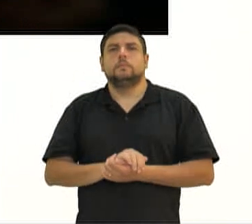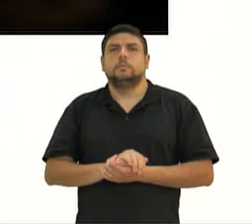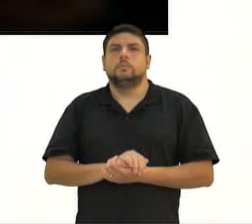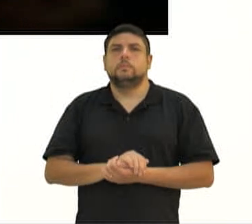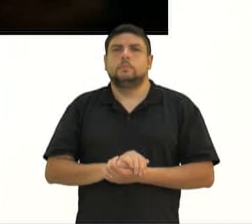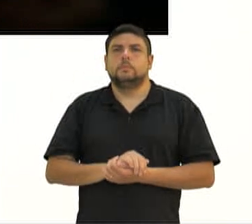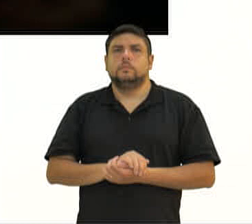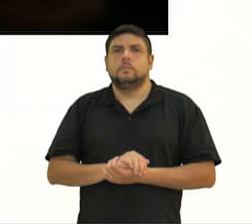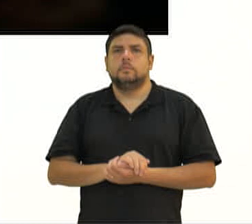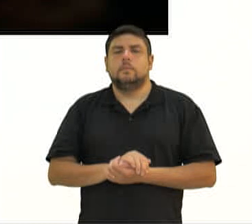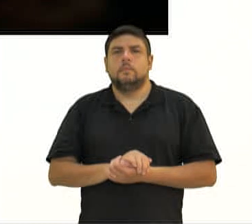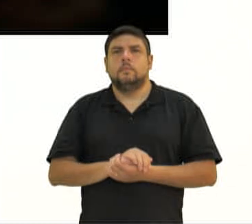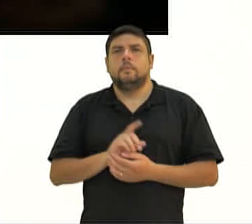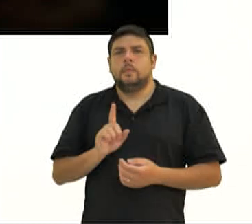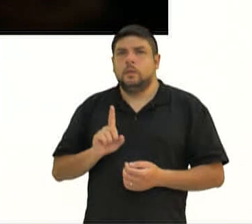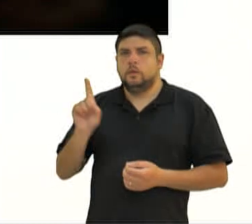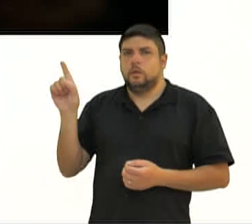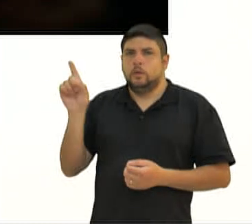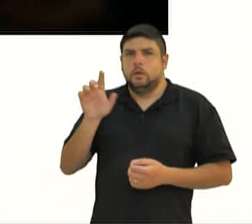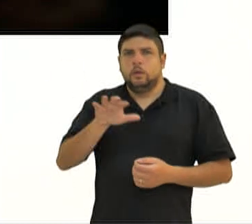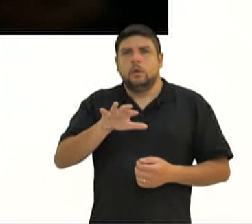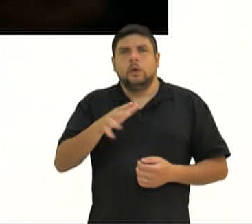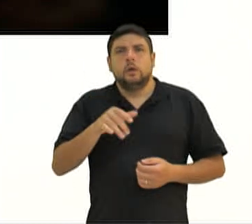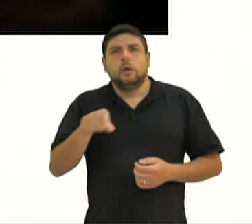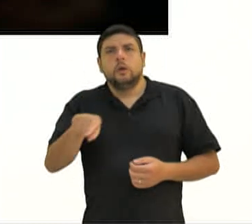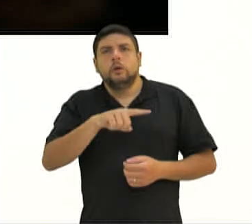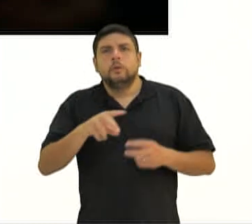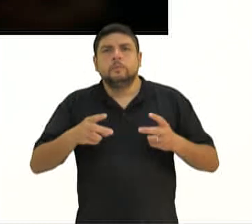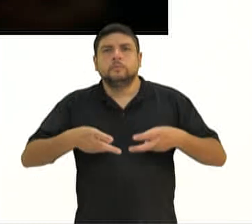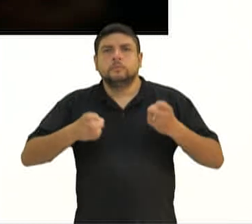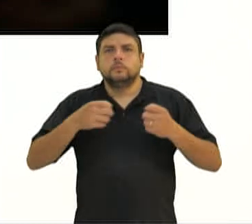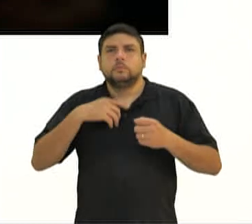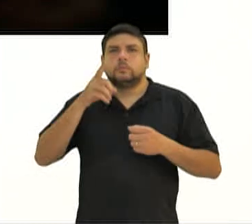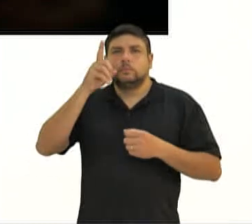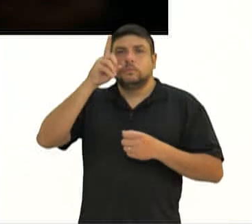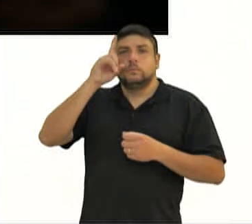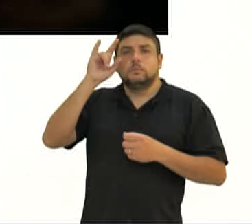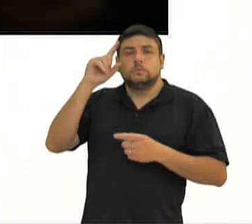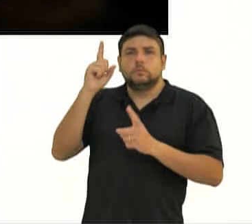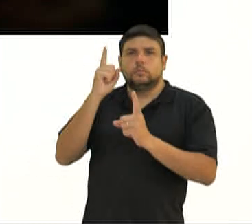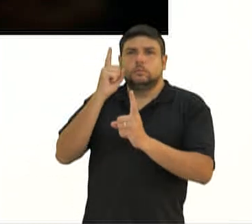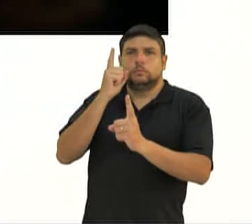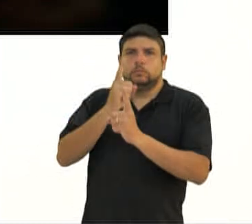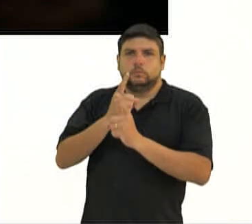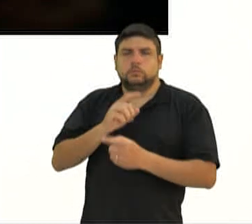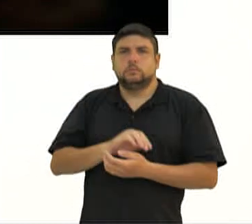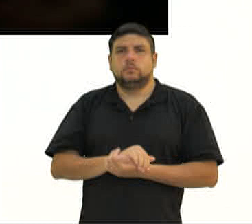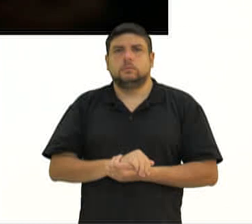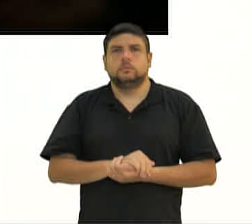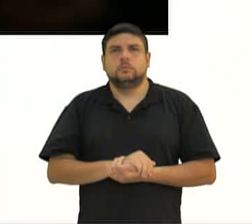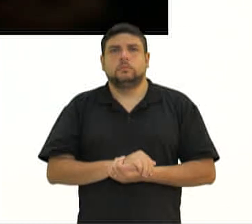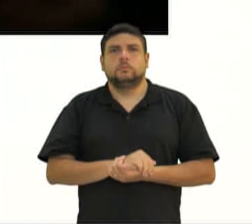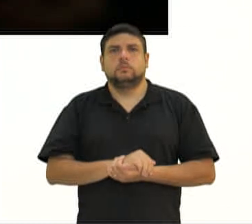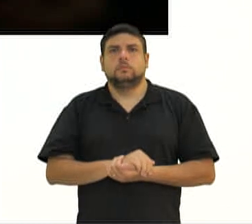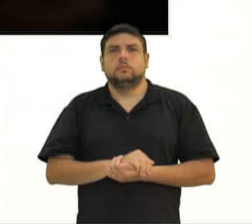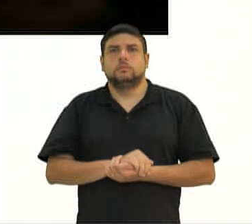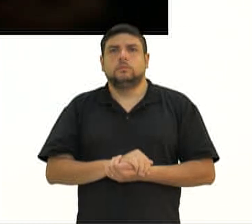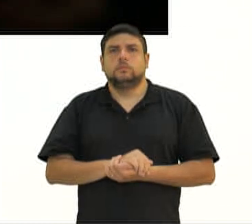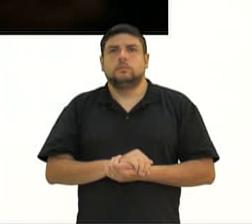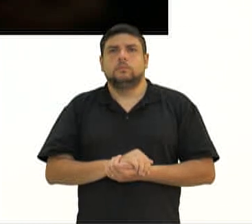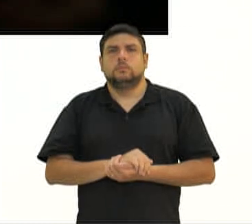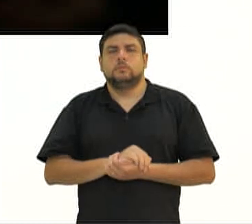Aqui, mais ou menos, vocês podem observar a data que foi encontrado essa peça. A descrição, a